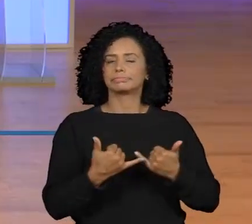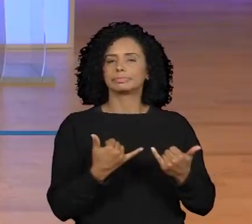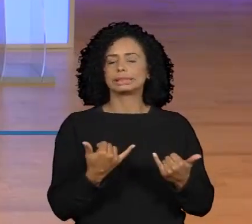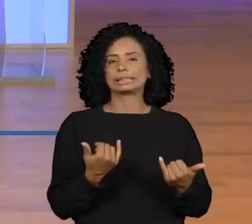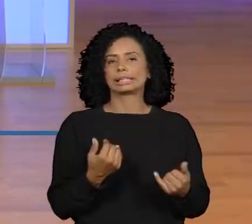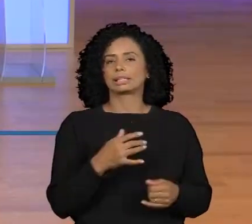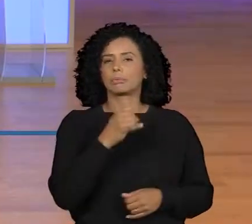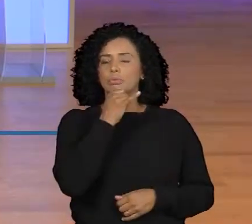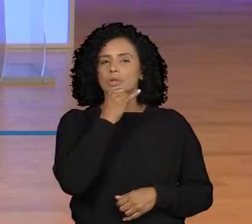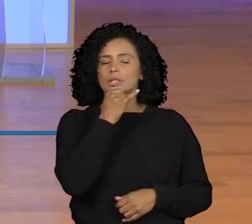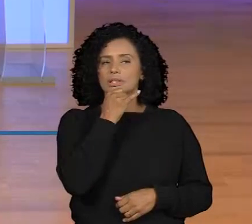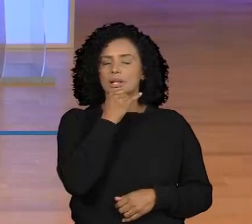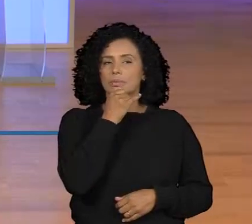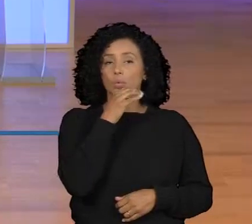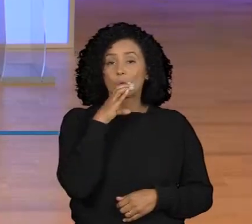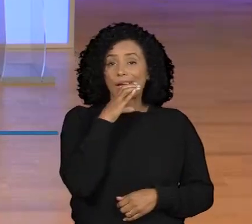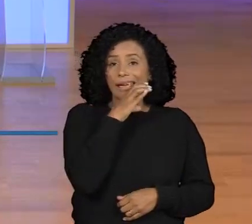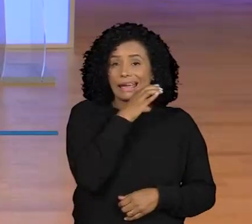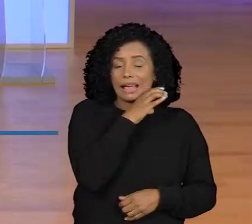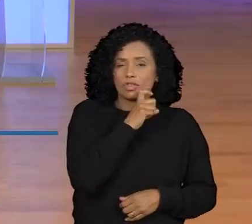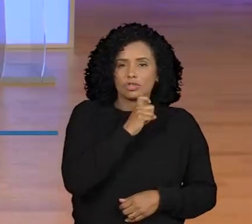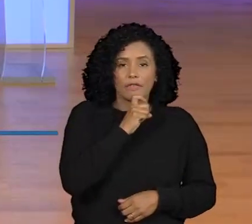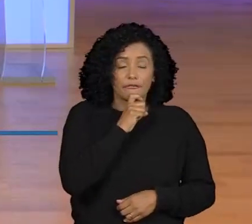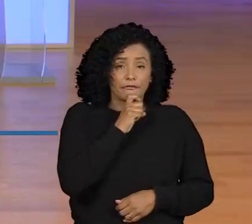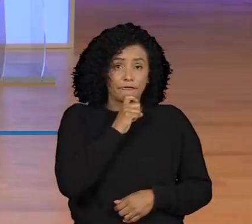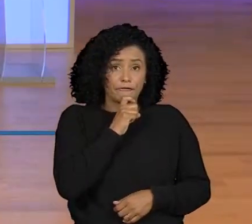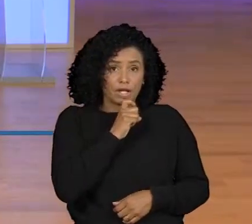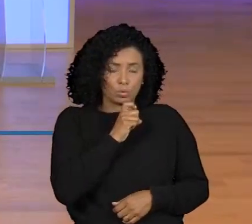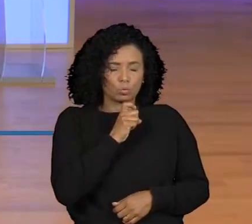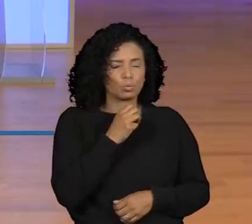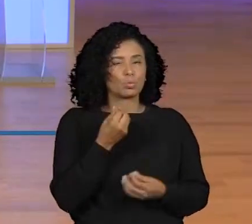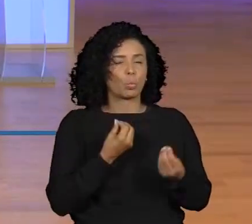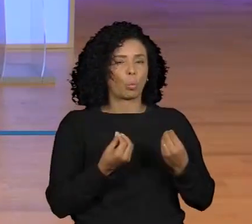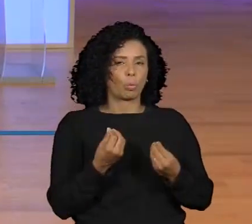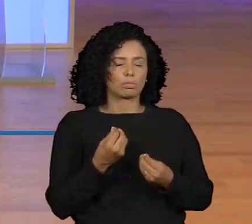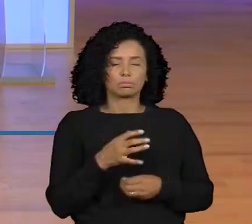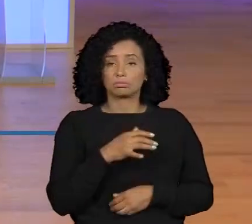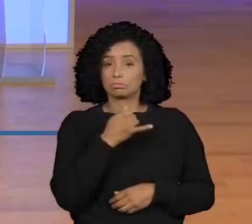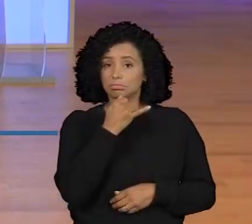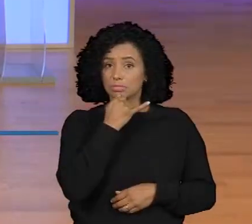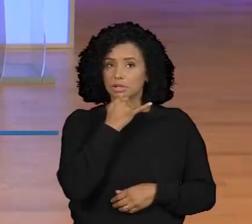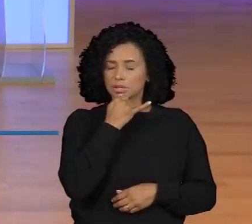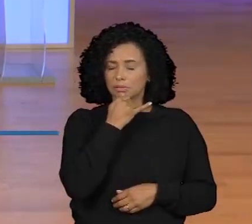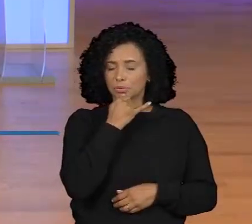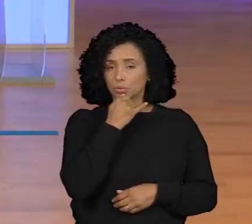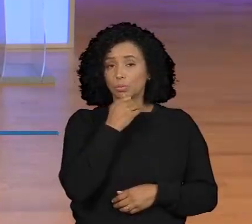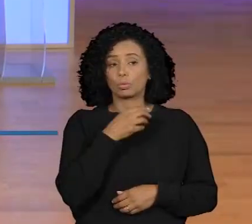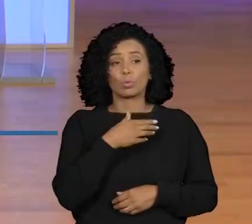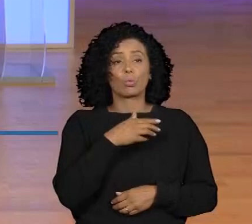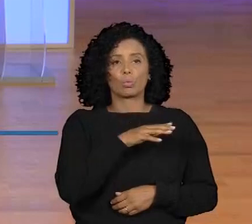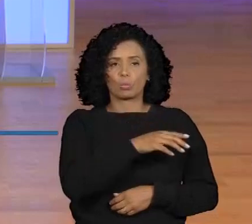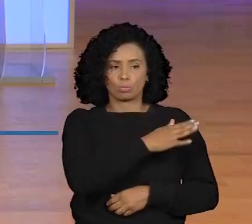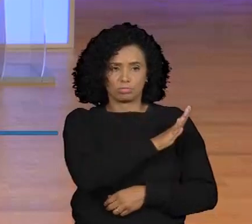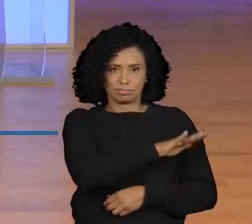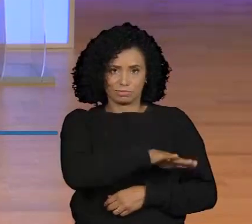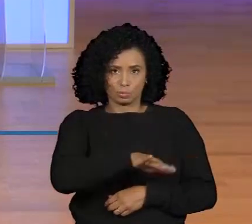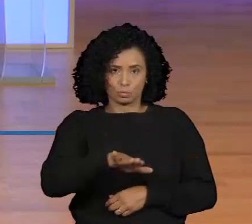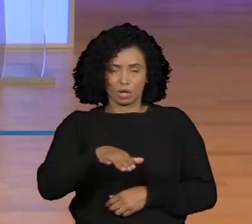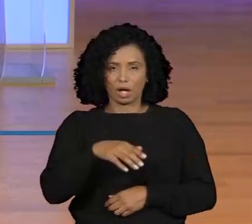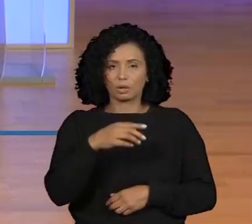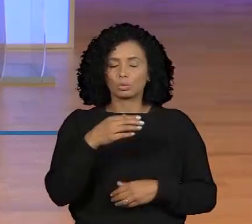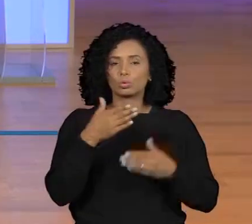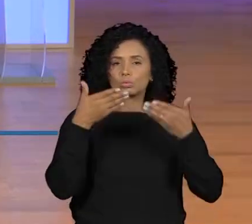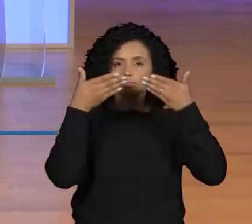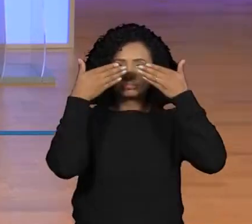quente ou frio é uma brincadeira parecida com quente ou frio você pode vim dar um aluno Onde fica com os olhos